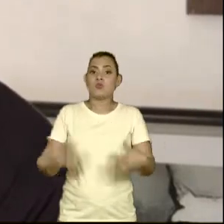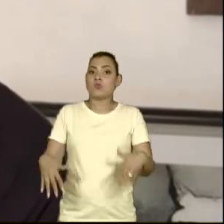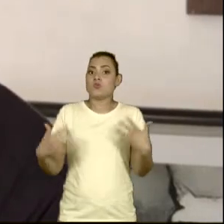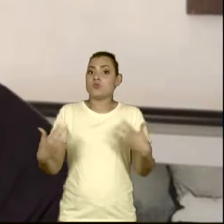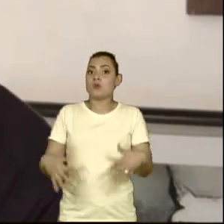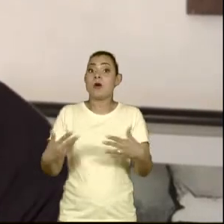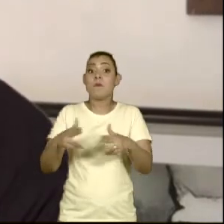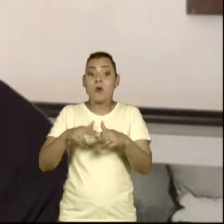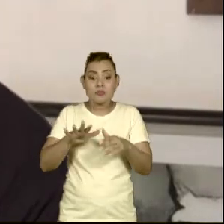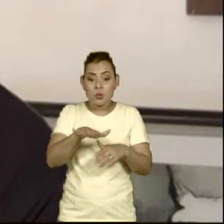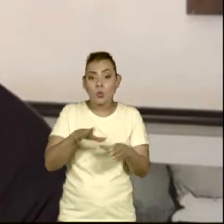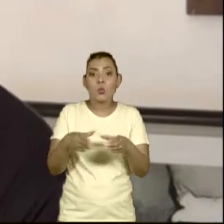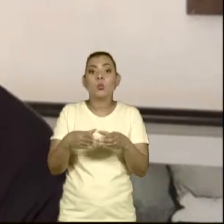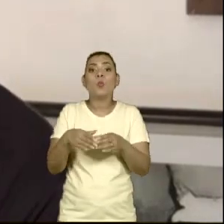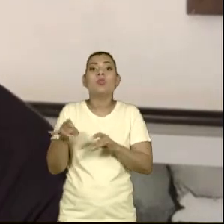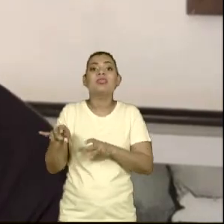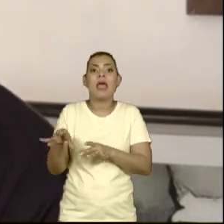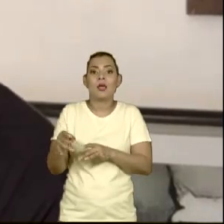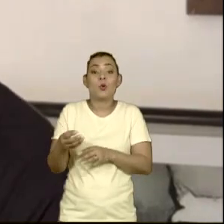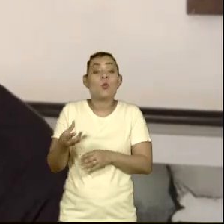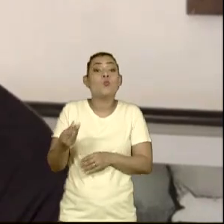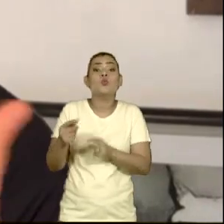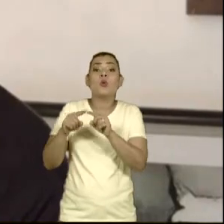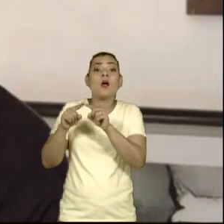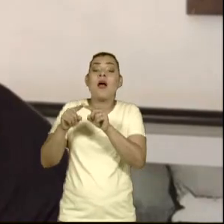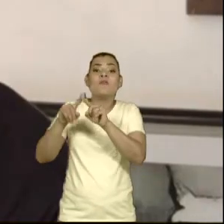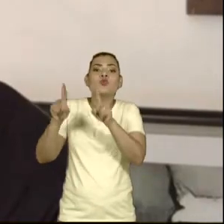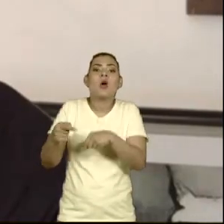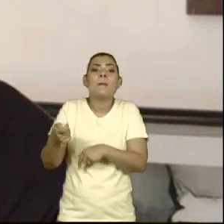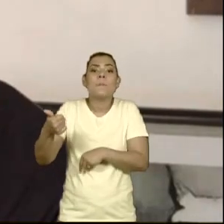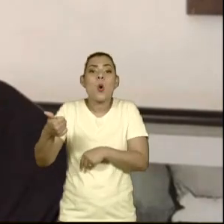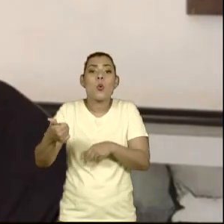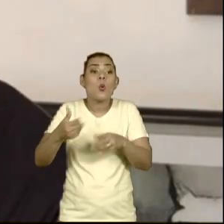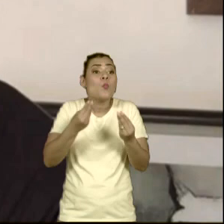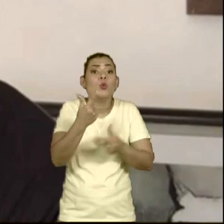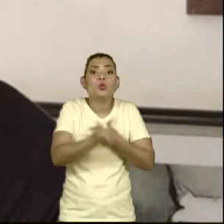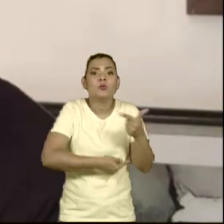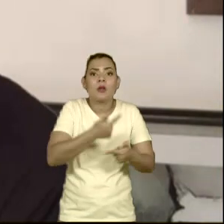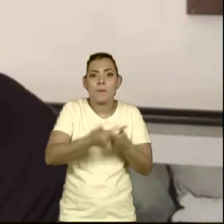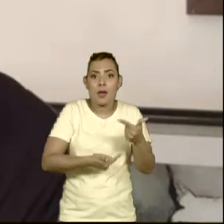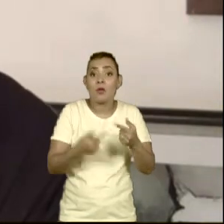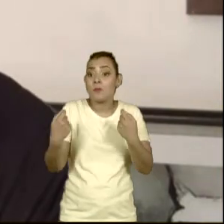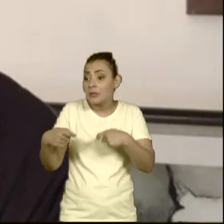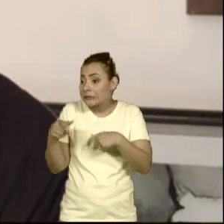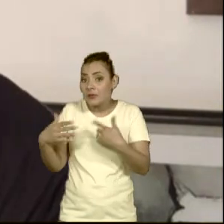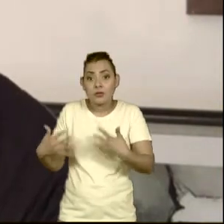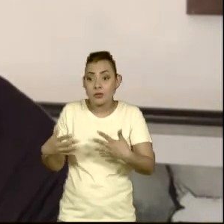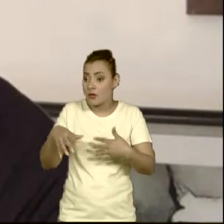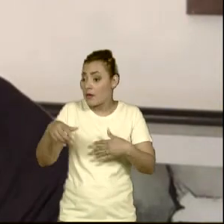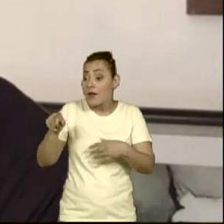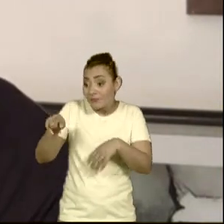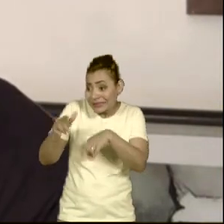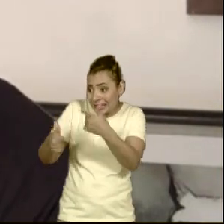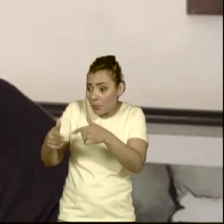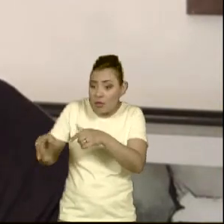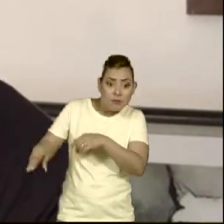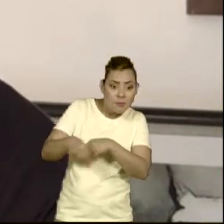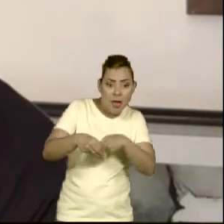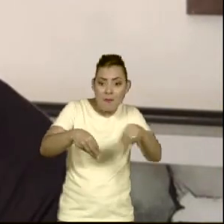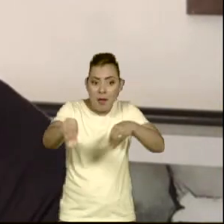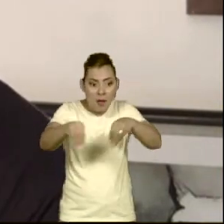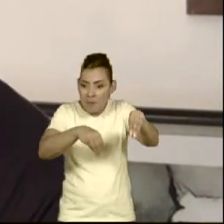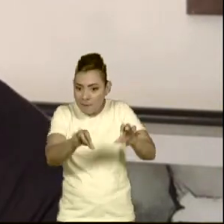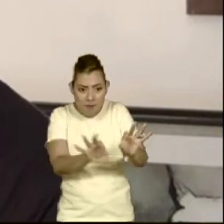técnico que a gente tinha na época, de funcionário, de todo mundo. Então, precisava deslocar muita gente das suas áreas para que o